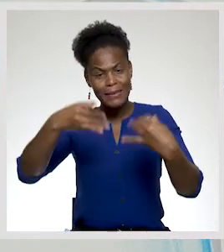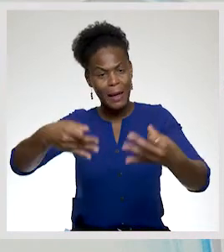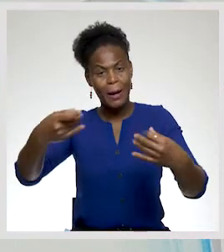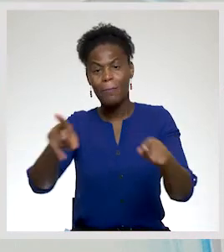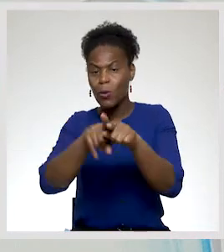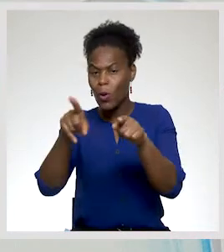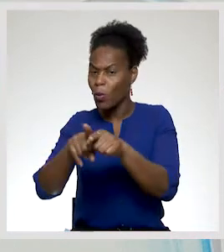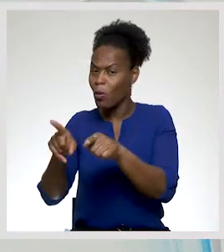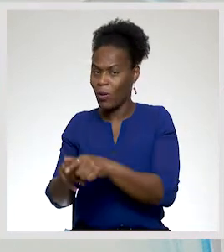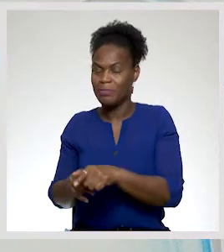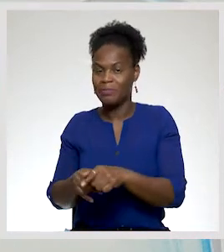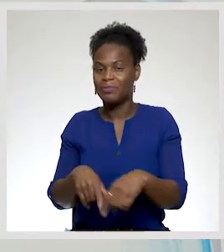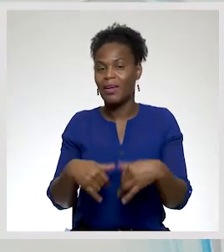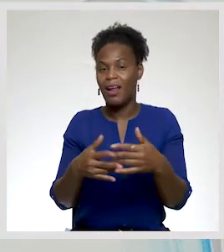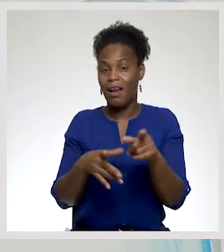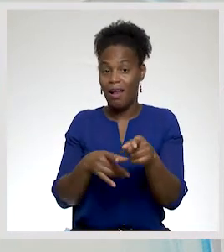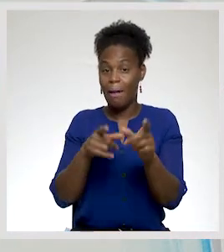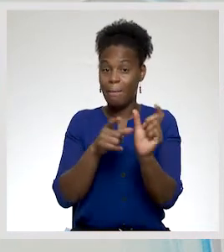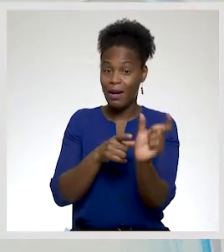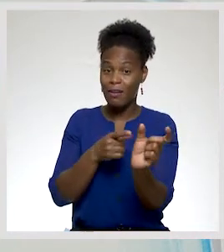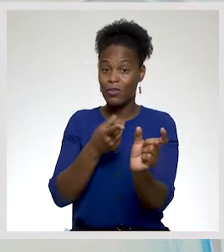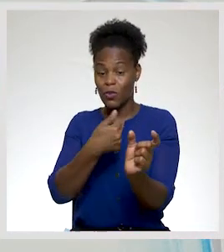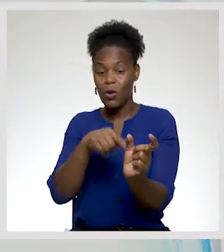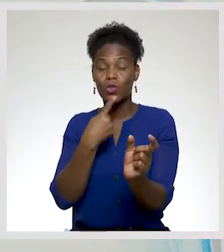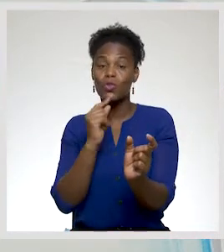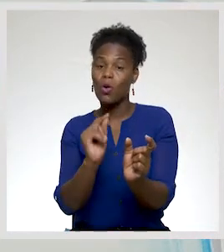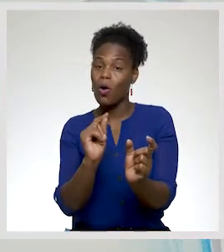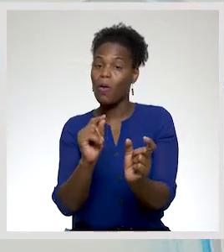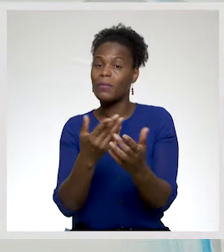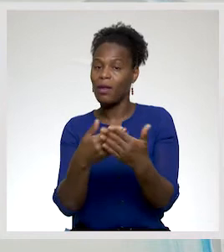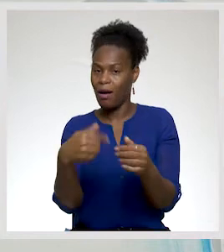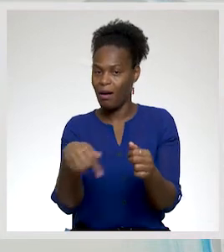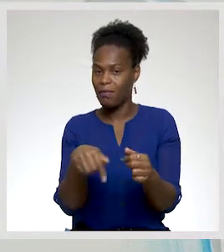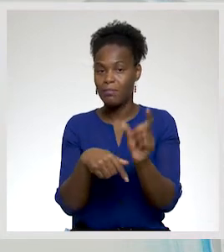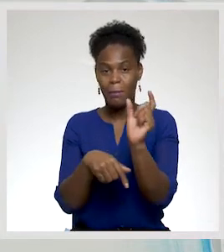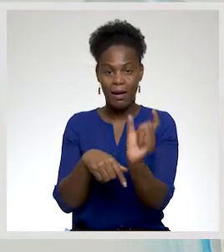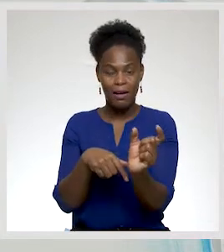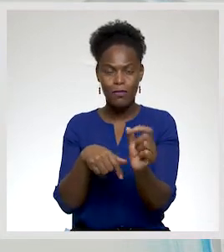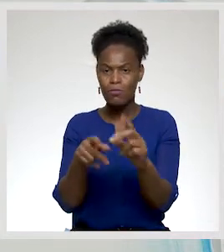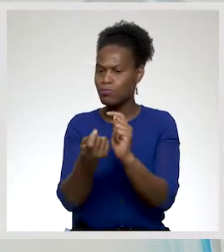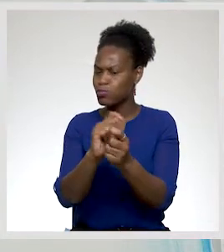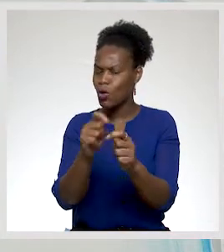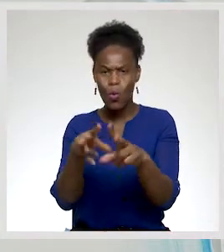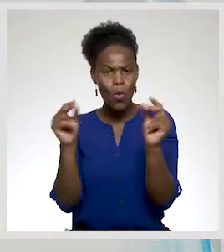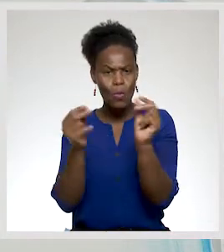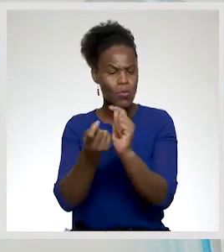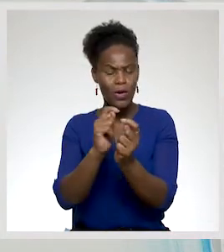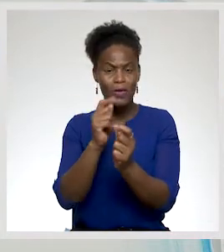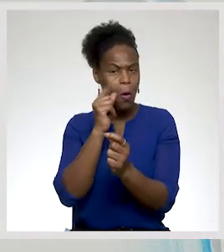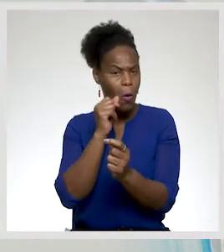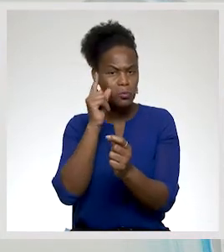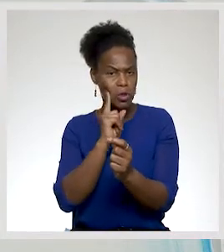viram? E a essas palavras damos o nome. Como é que se chamam essas palavras que nunca mudam? Que não